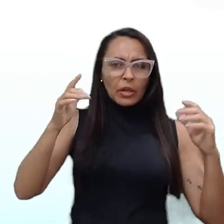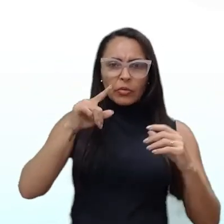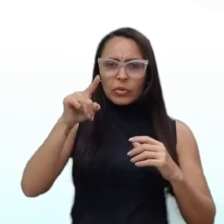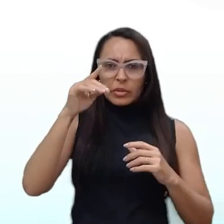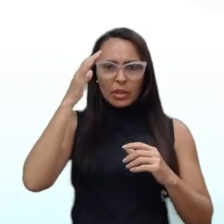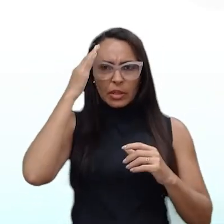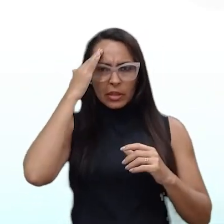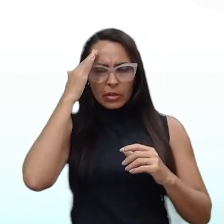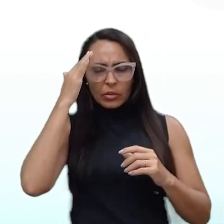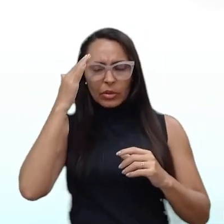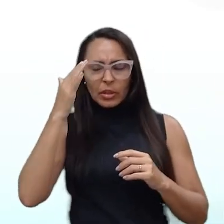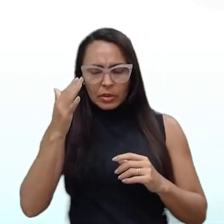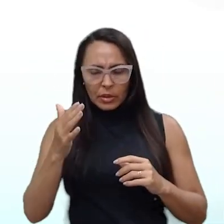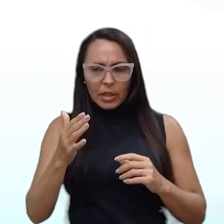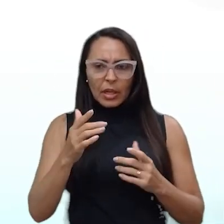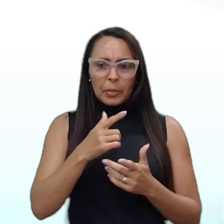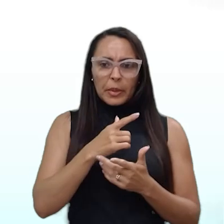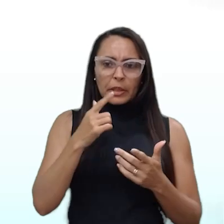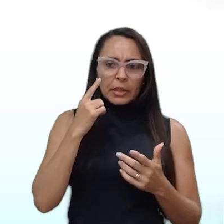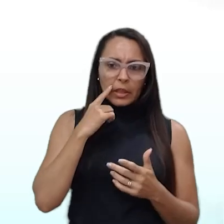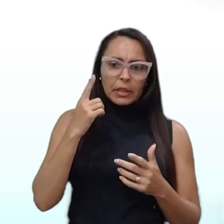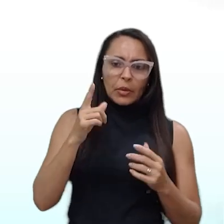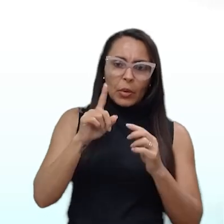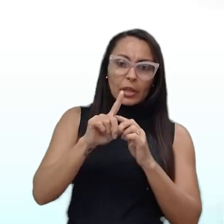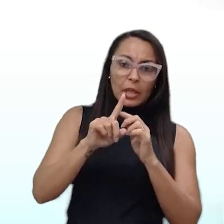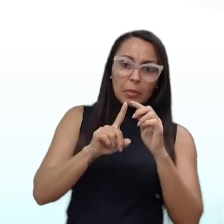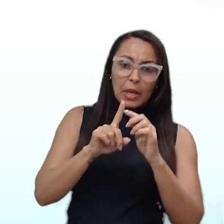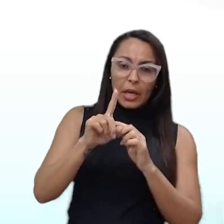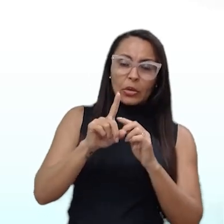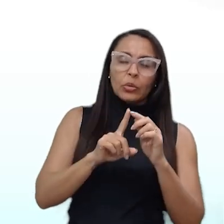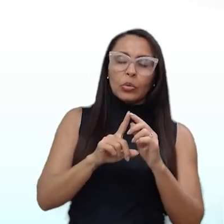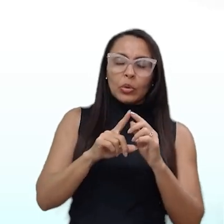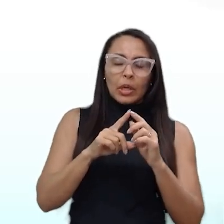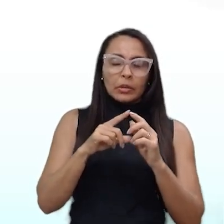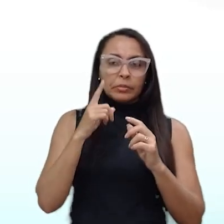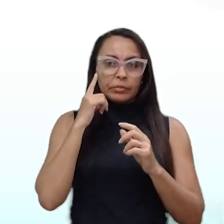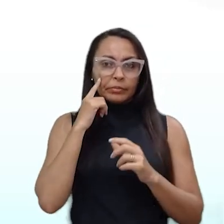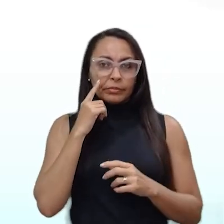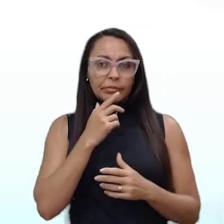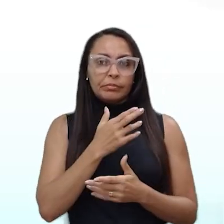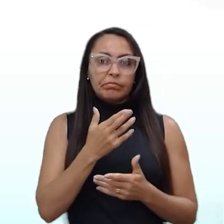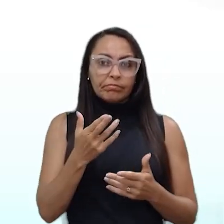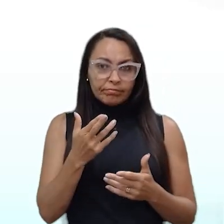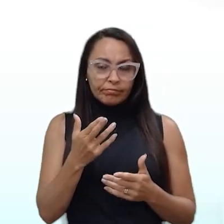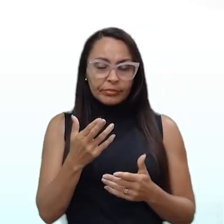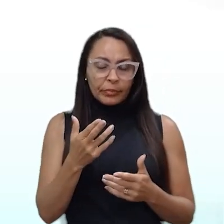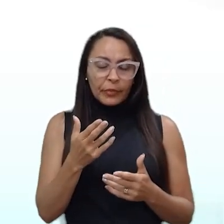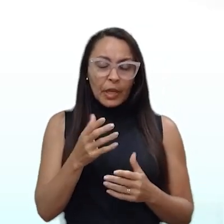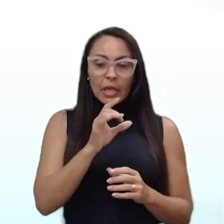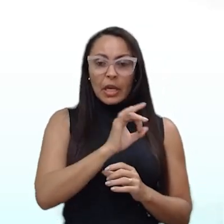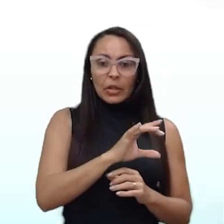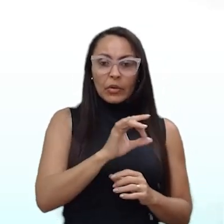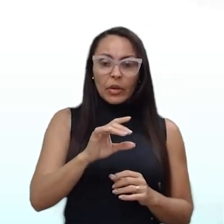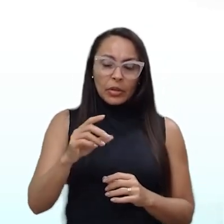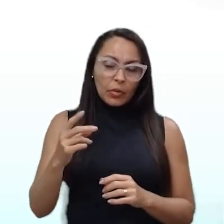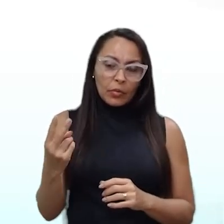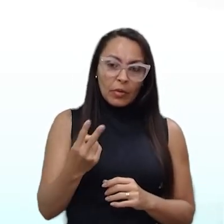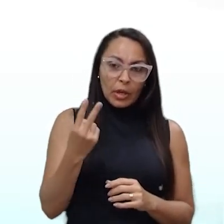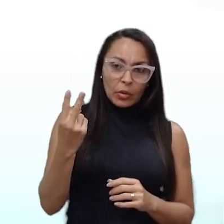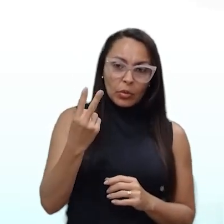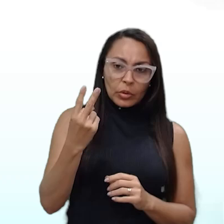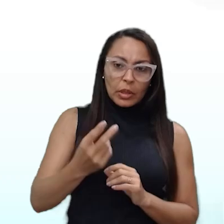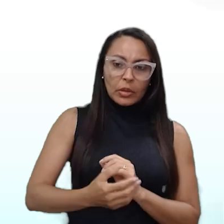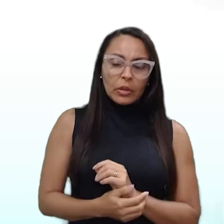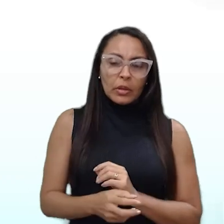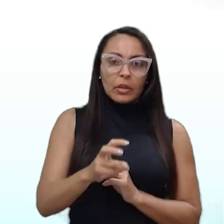sabe, cada fagulha dessa tem uma temperatura, pasmo, fica aí sentado, ô Mequetrefe, segura o valor que eu vou te